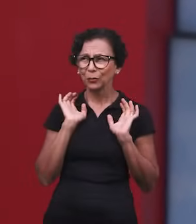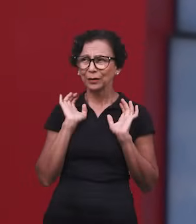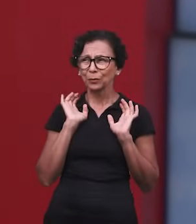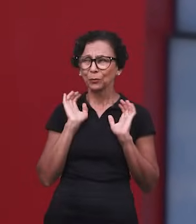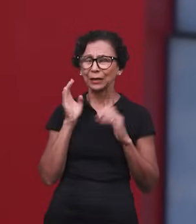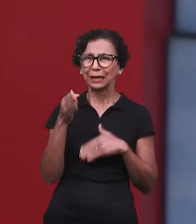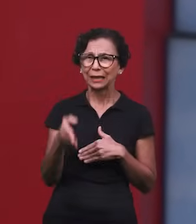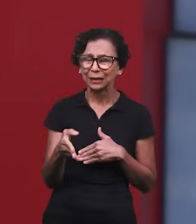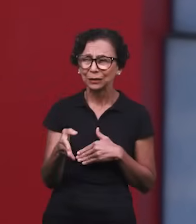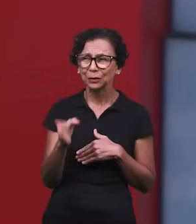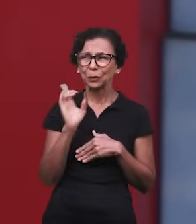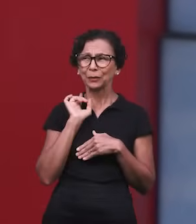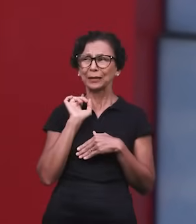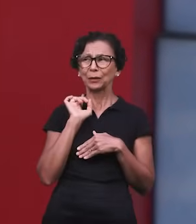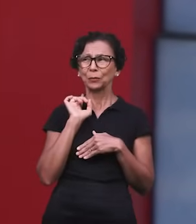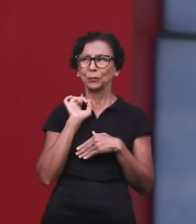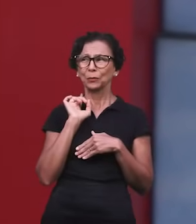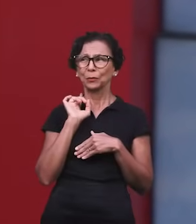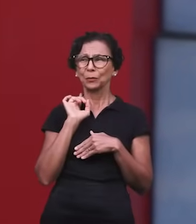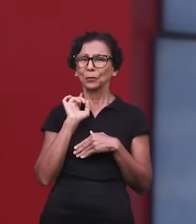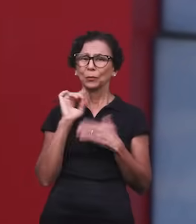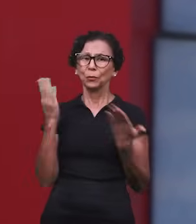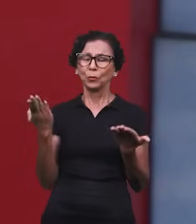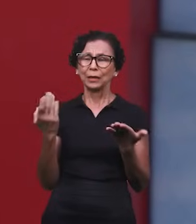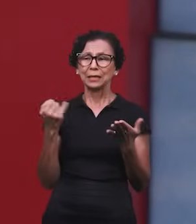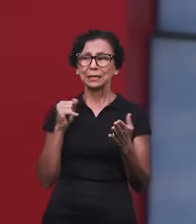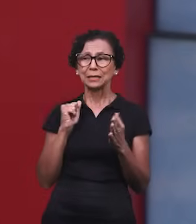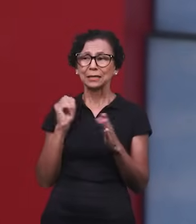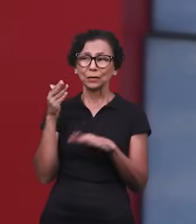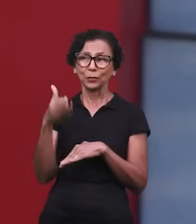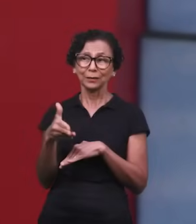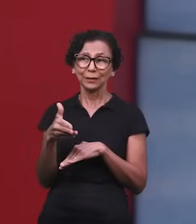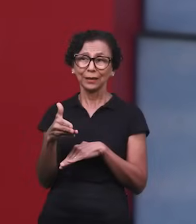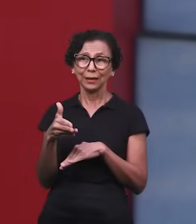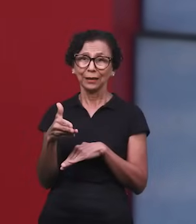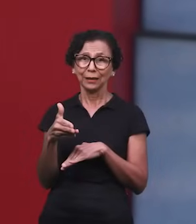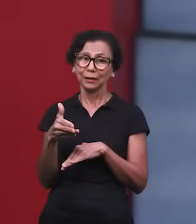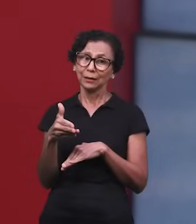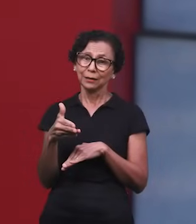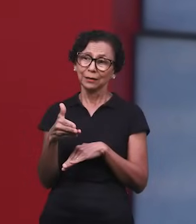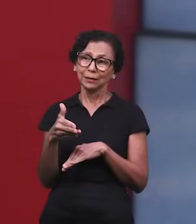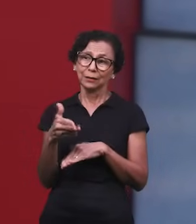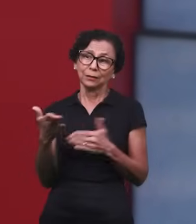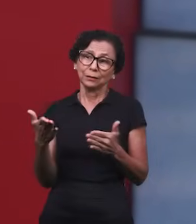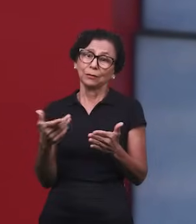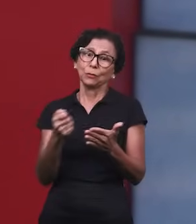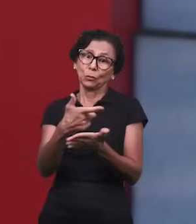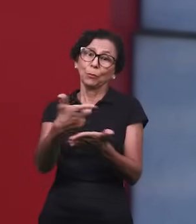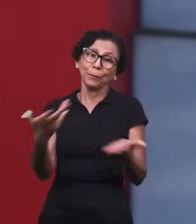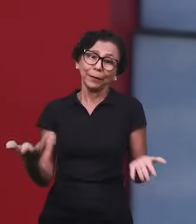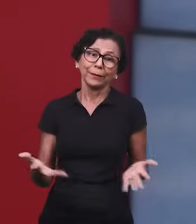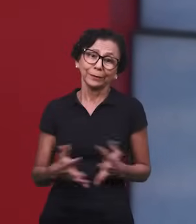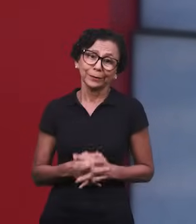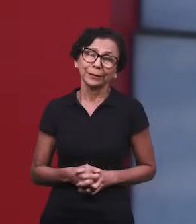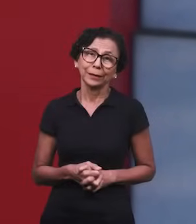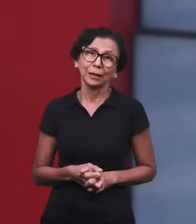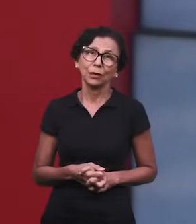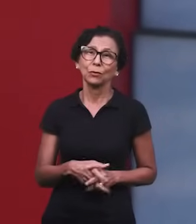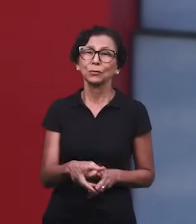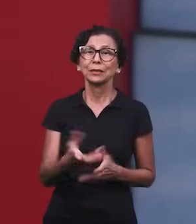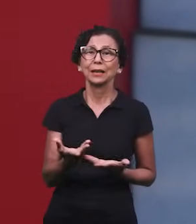eu vou ter que resistir. Não faz sentido eu entrar eu em dieta, entrar na loja de chocolate e depois ficar